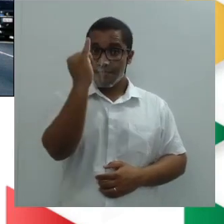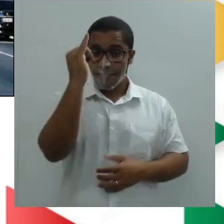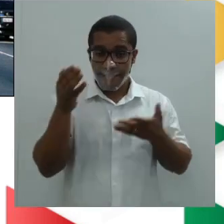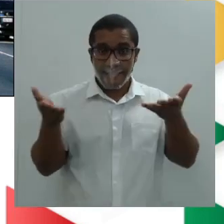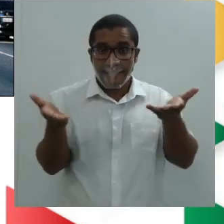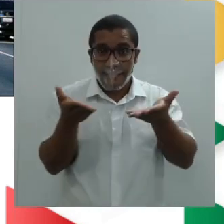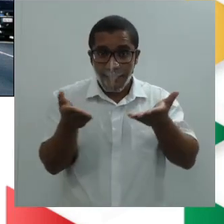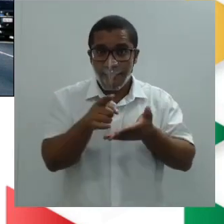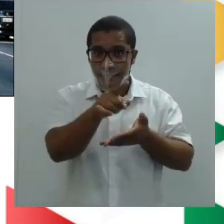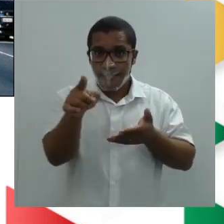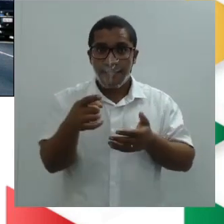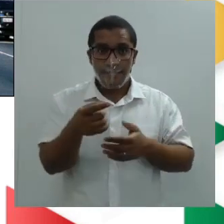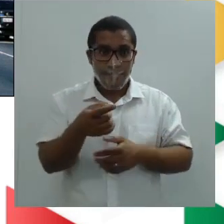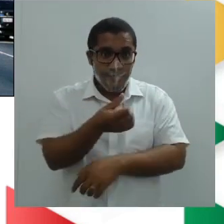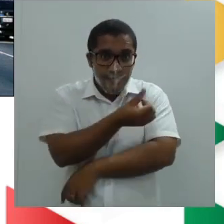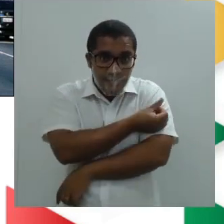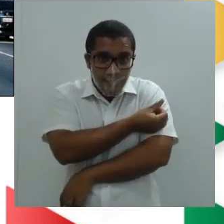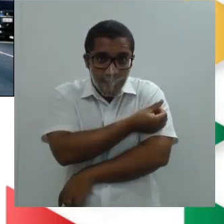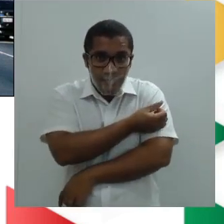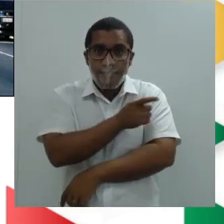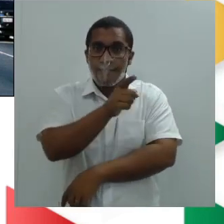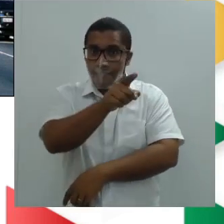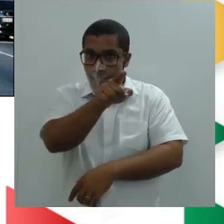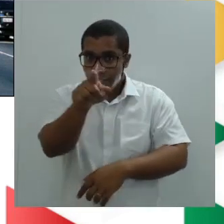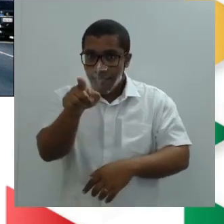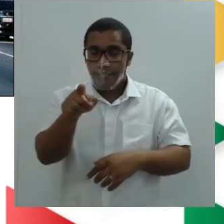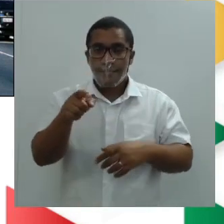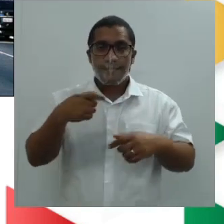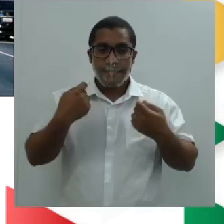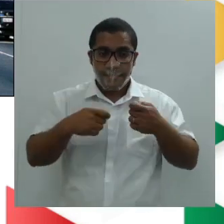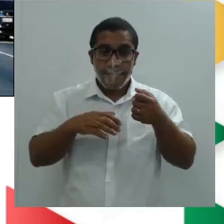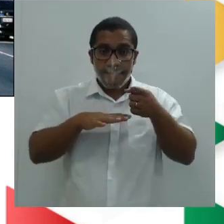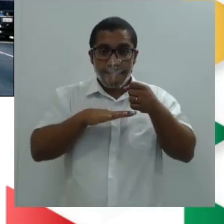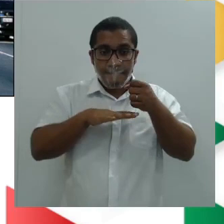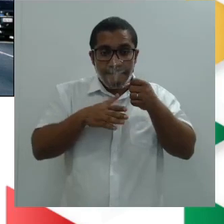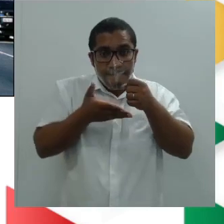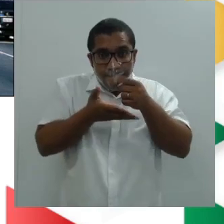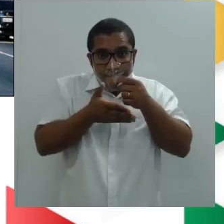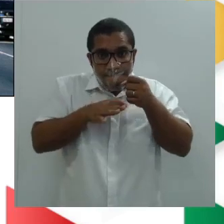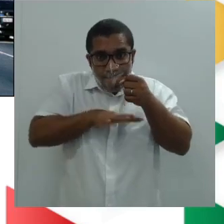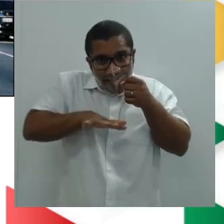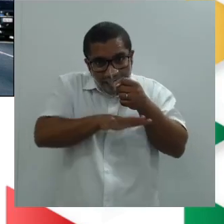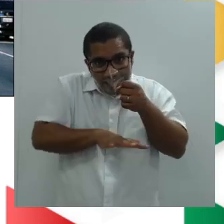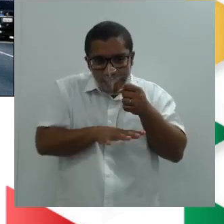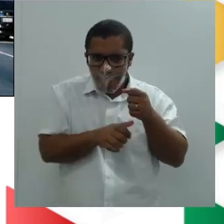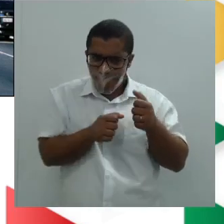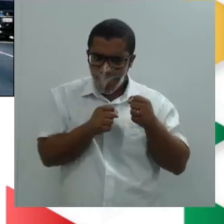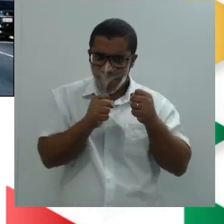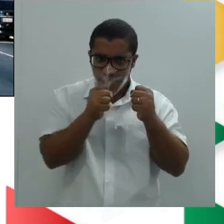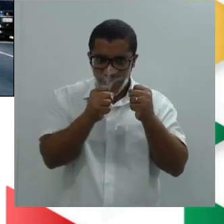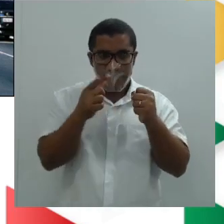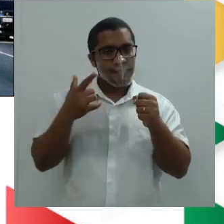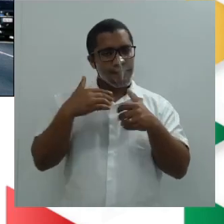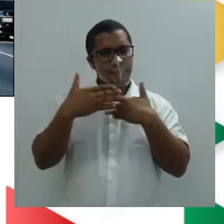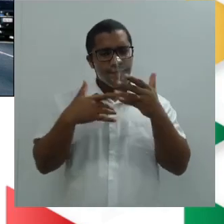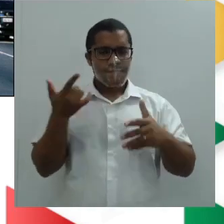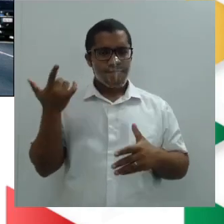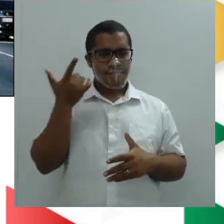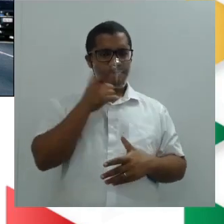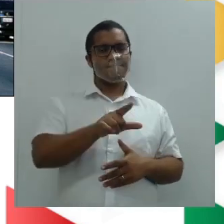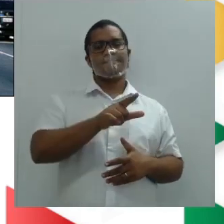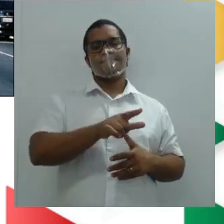nesse sexto ano que vocês estão, vocês terem uma boa base para poder mais adiante se sair bem, tá